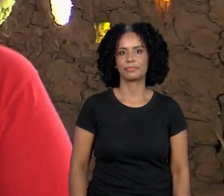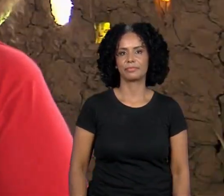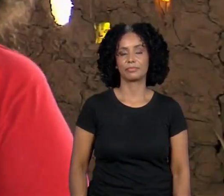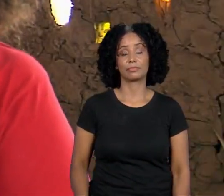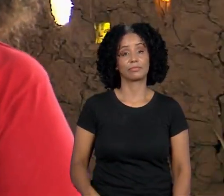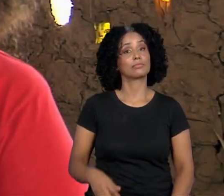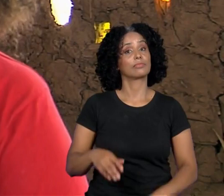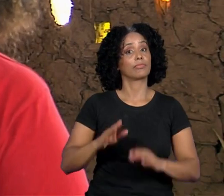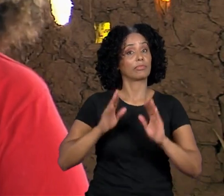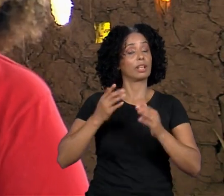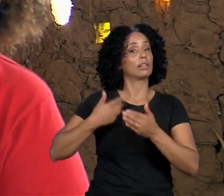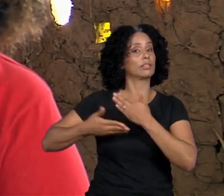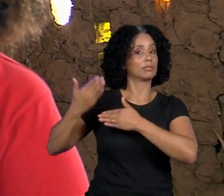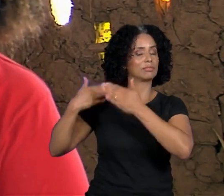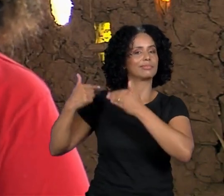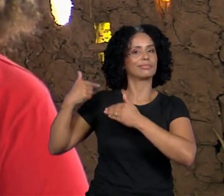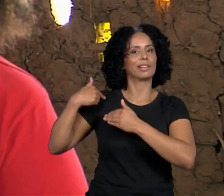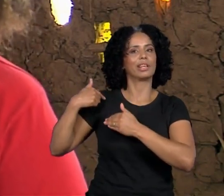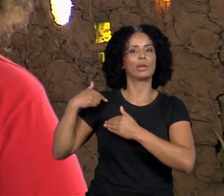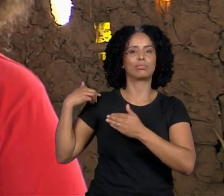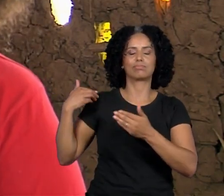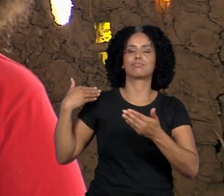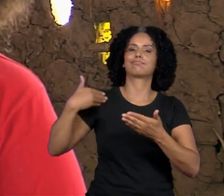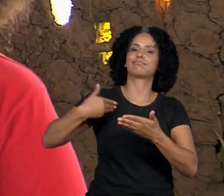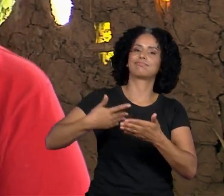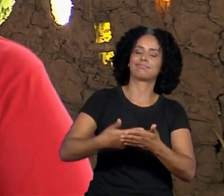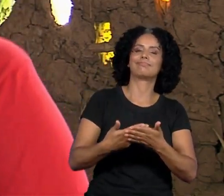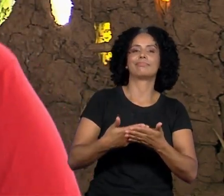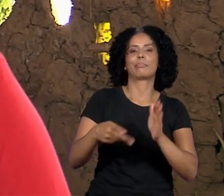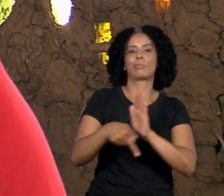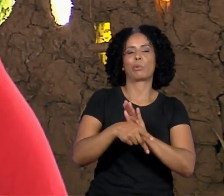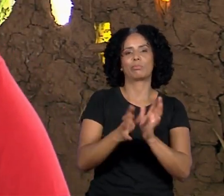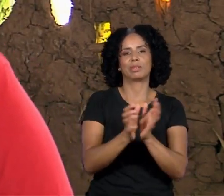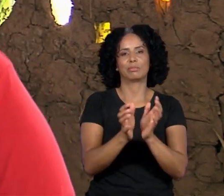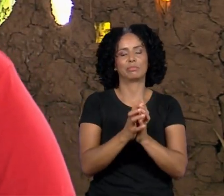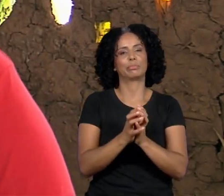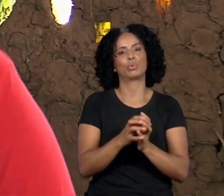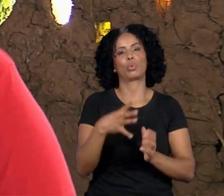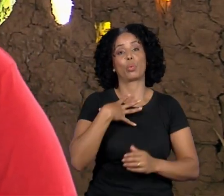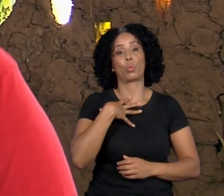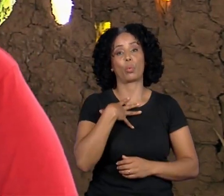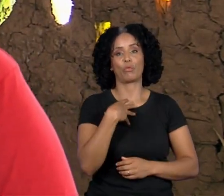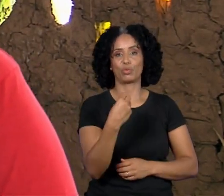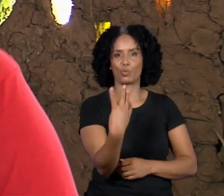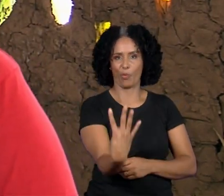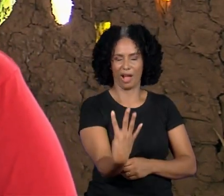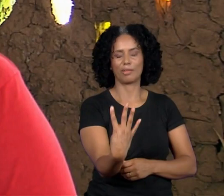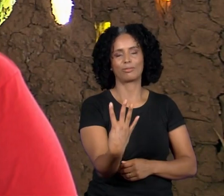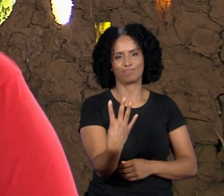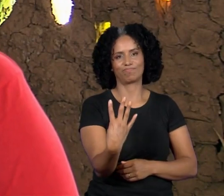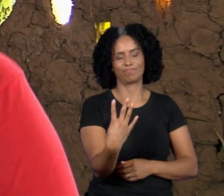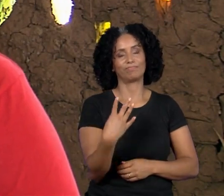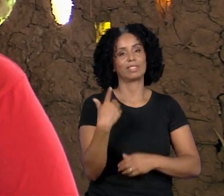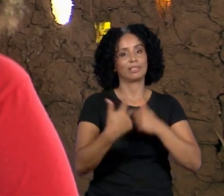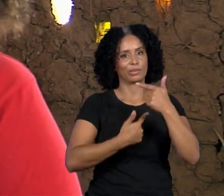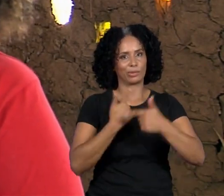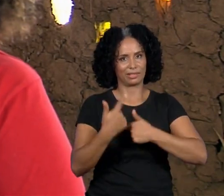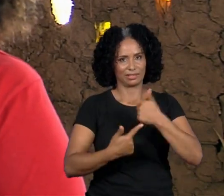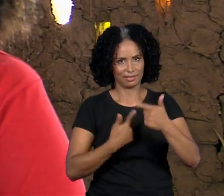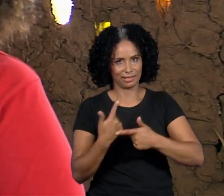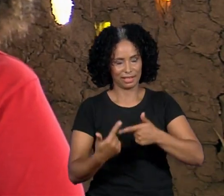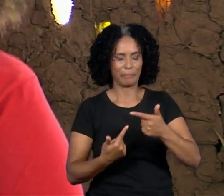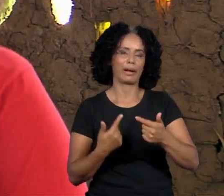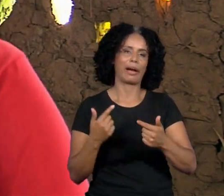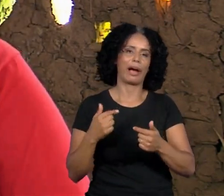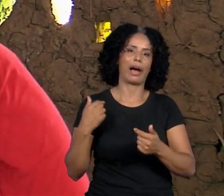Migrante do sertão do Pernambuco, mãe solo de 4 filhos, uma mulher LGBT e que trabalha minha vida inteira como empregada